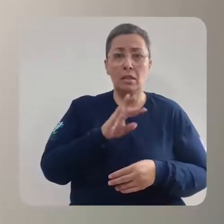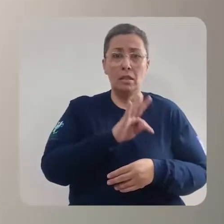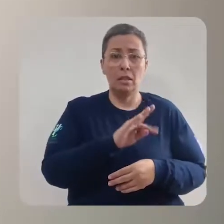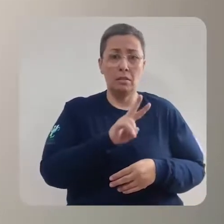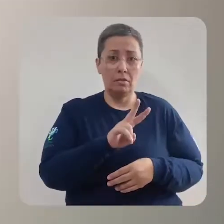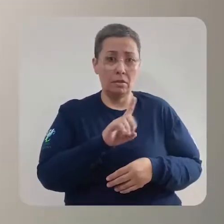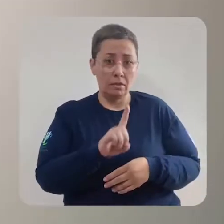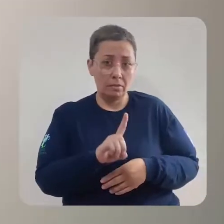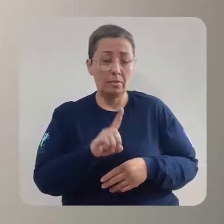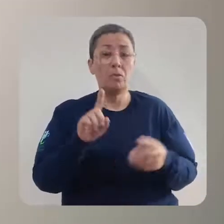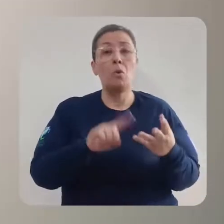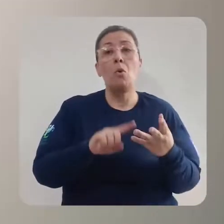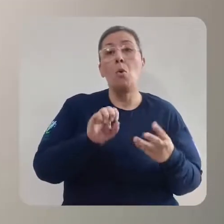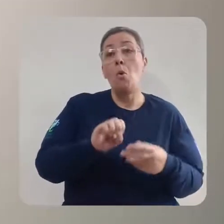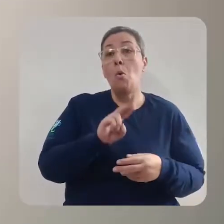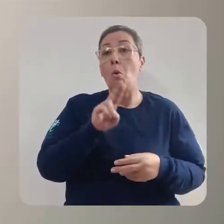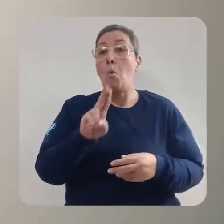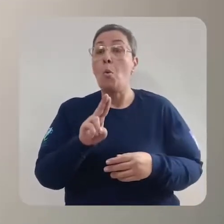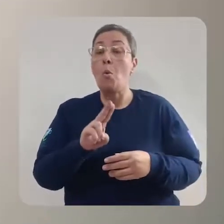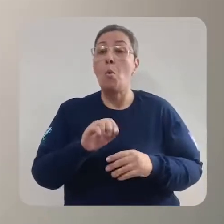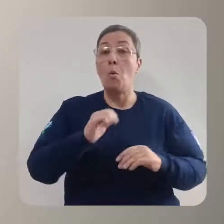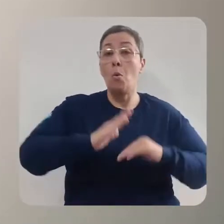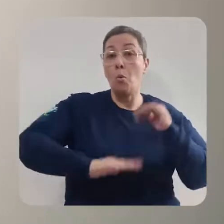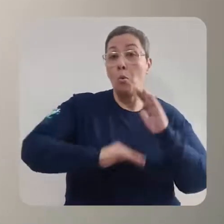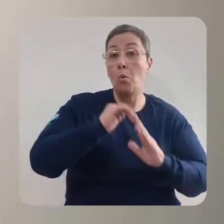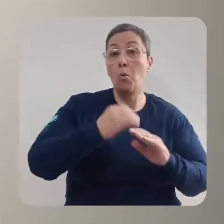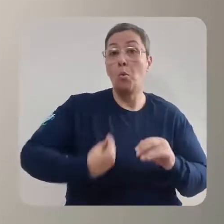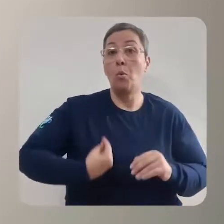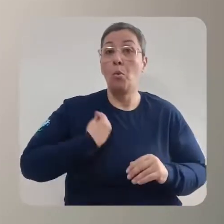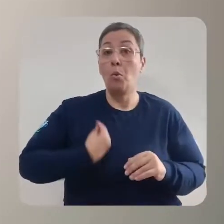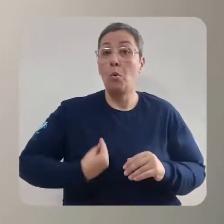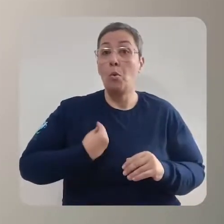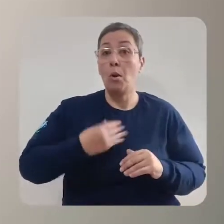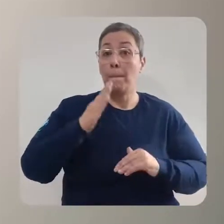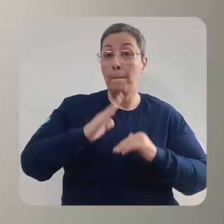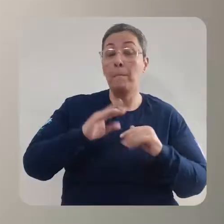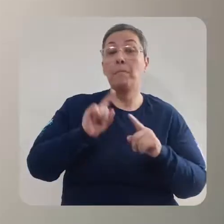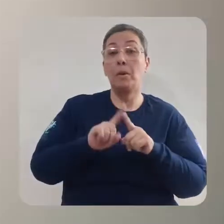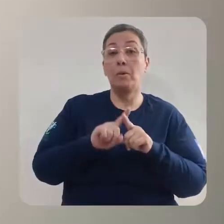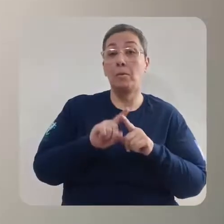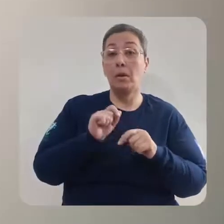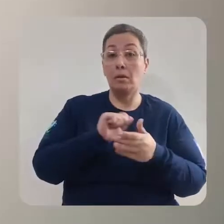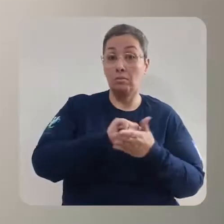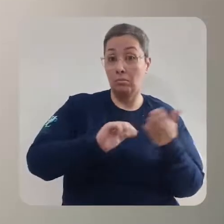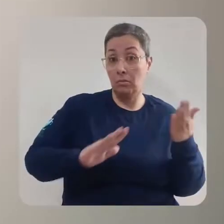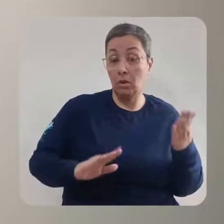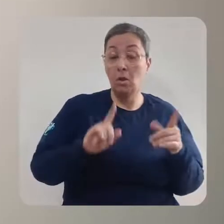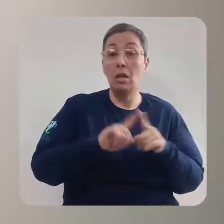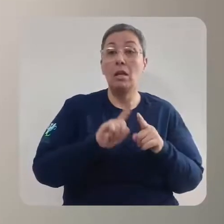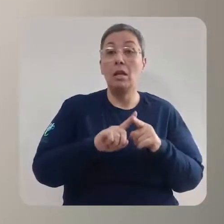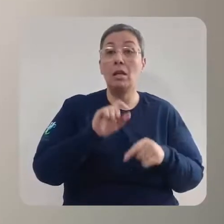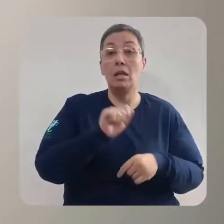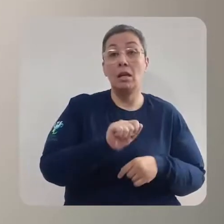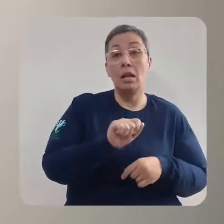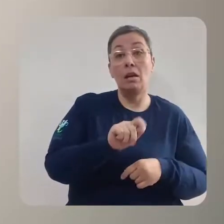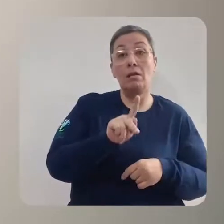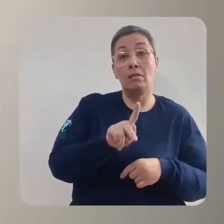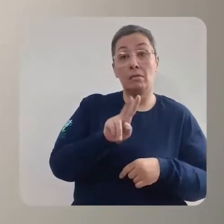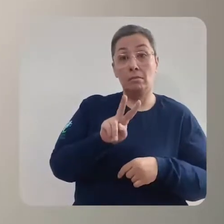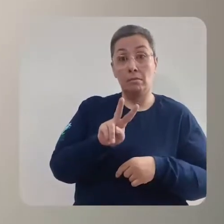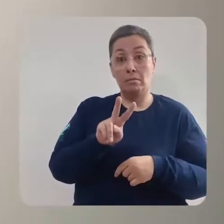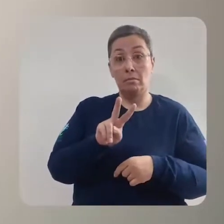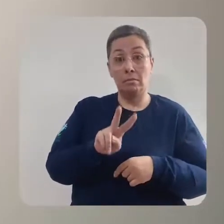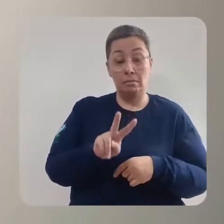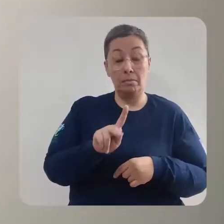né? TVD, ou atividade de vida prática. Então, nós temos aí